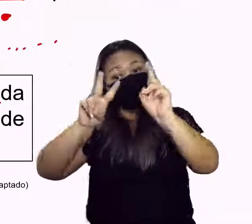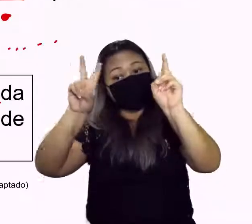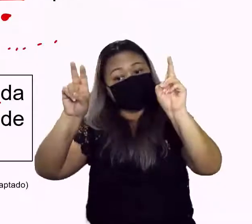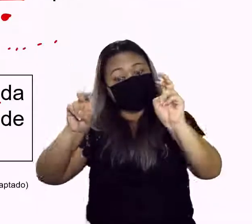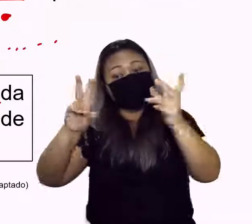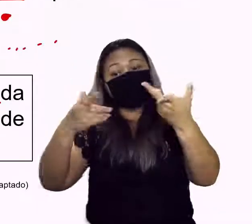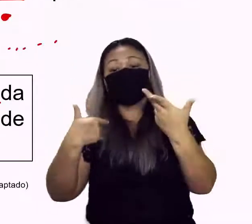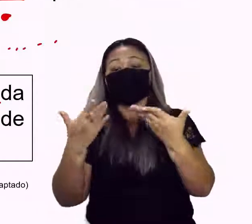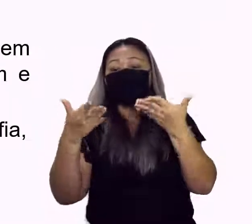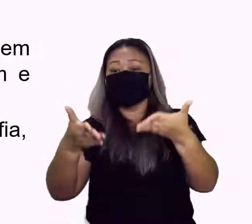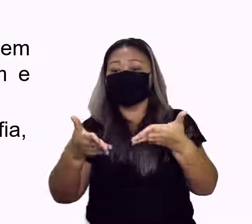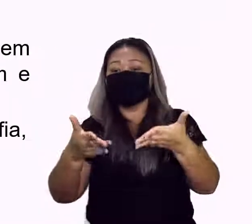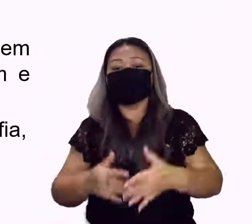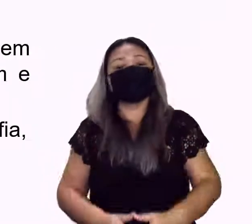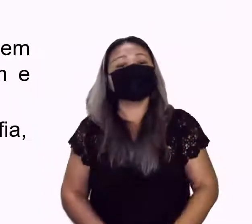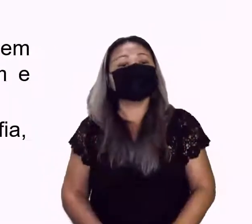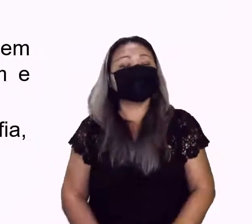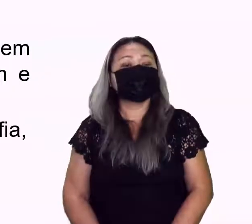o mito.